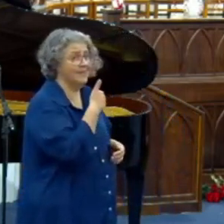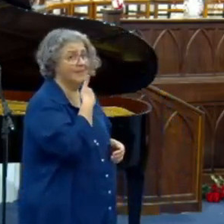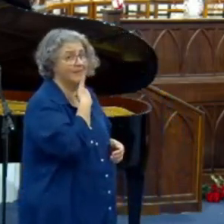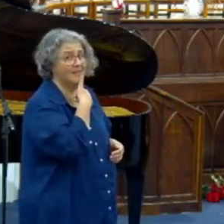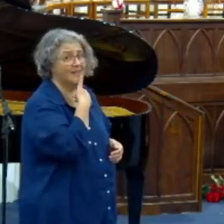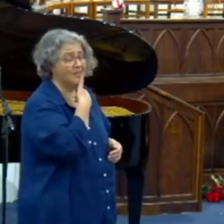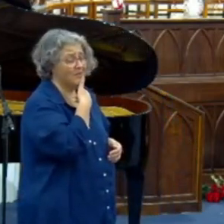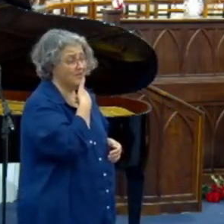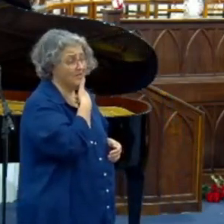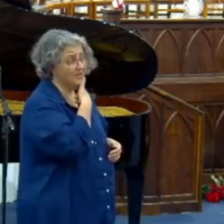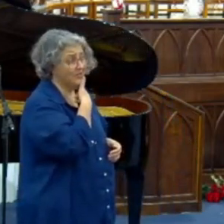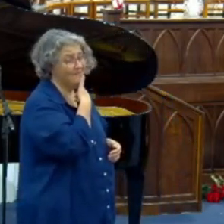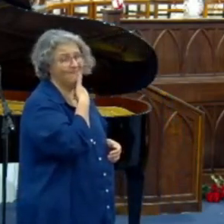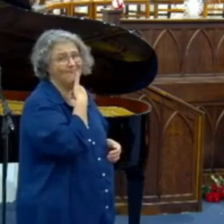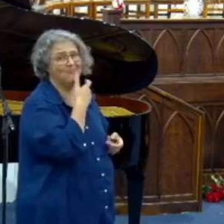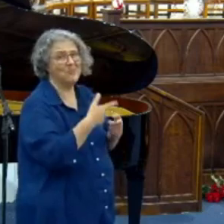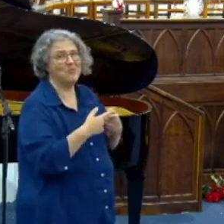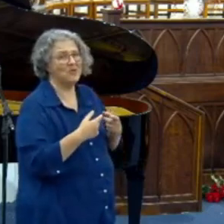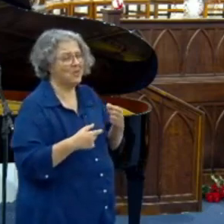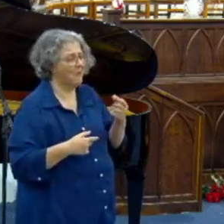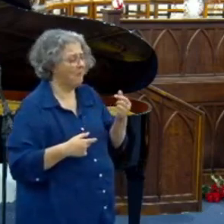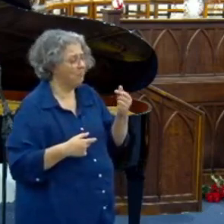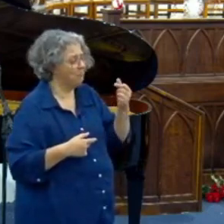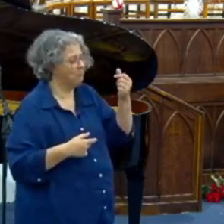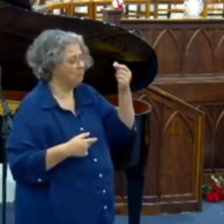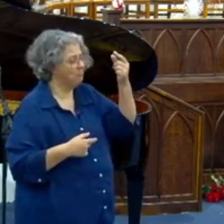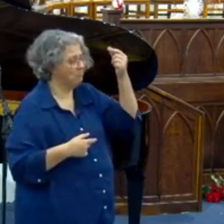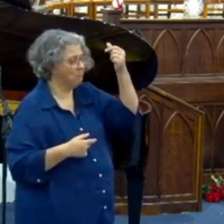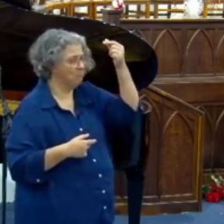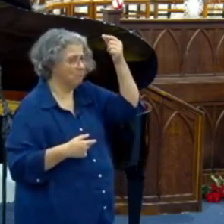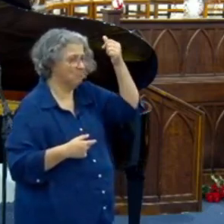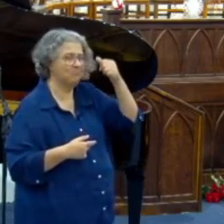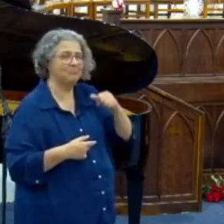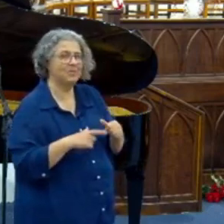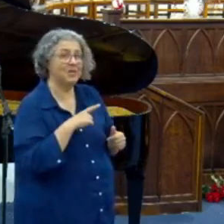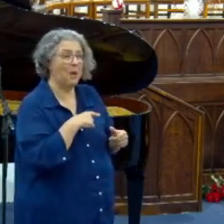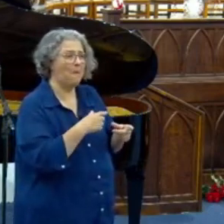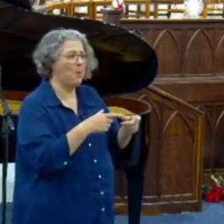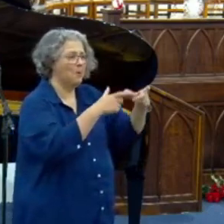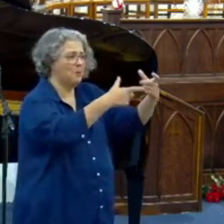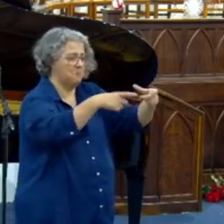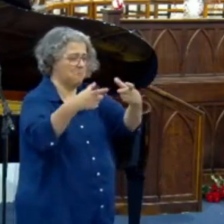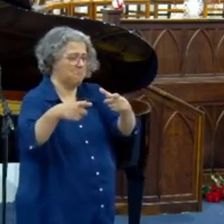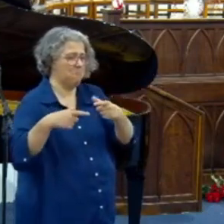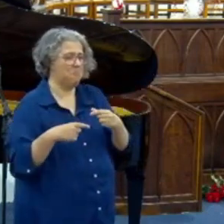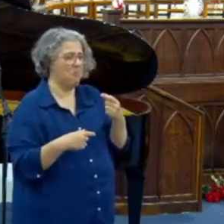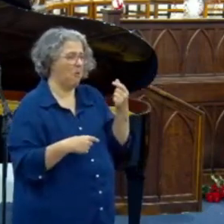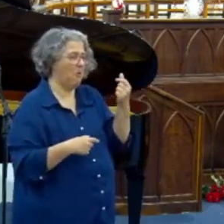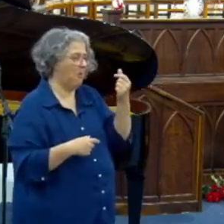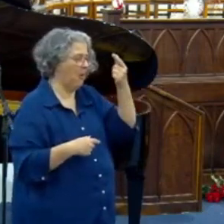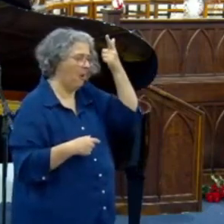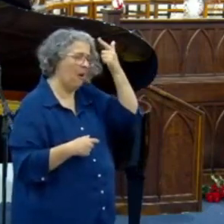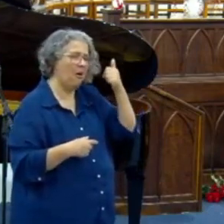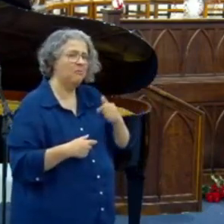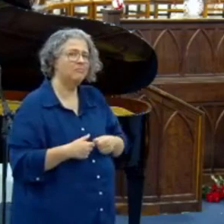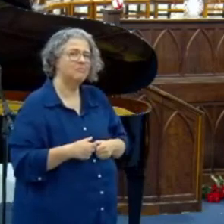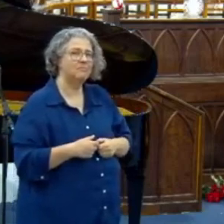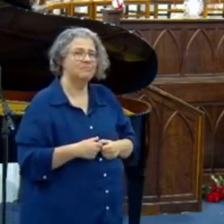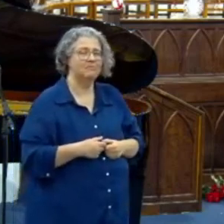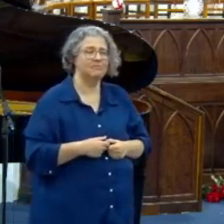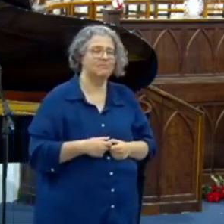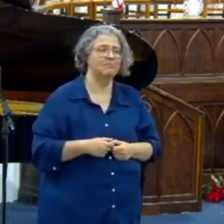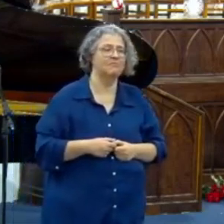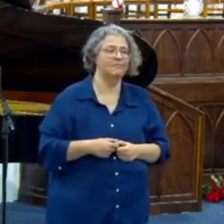era dono de muitas propriedades. Dono de muitas propriedades, sem o título de discípulo.